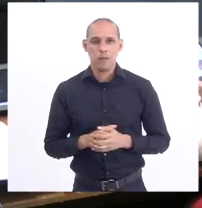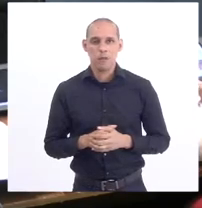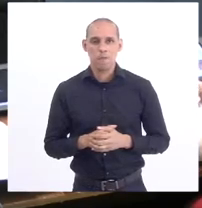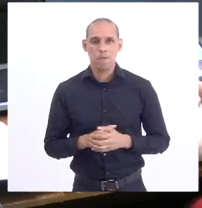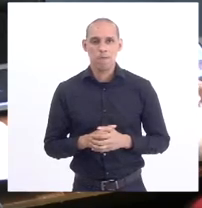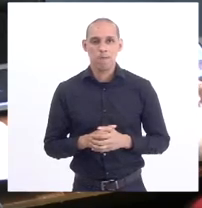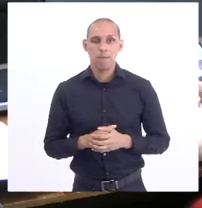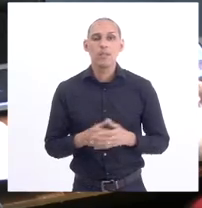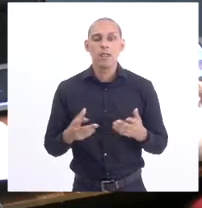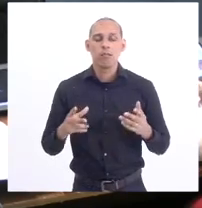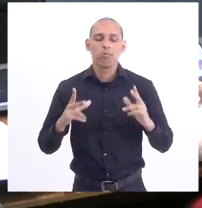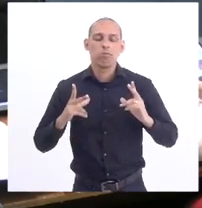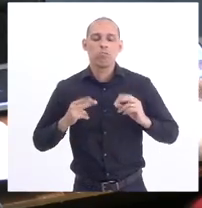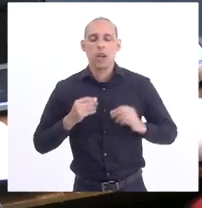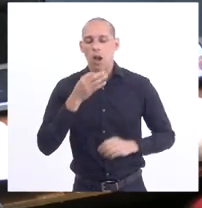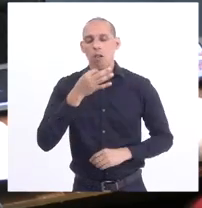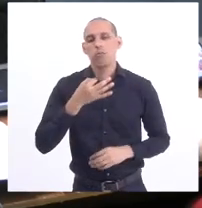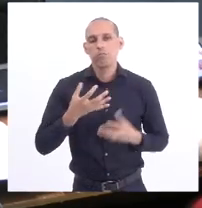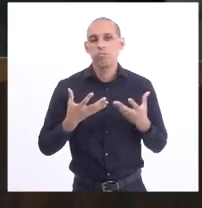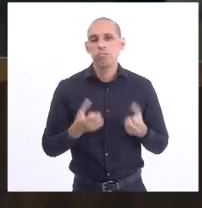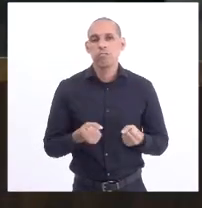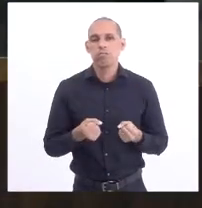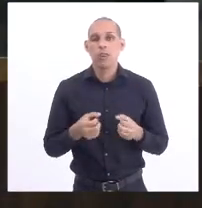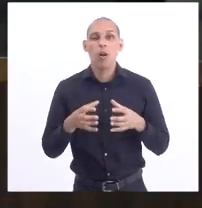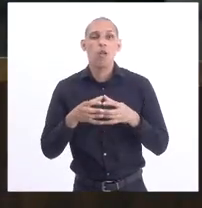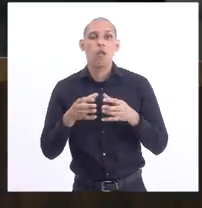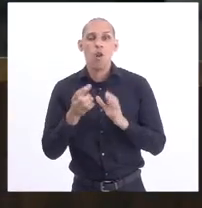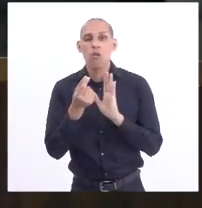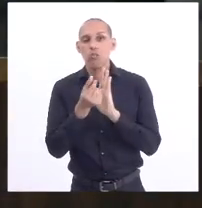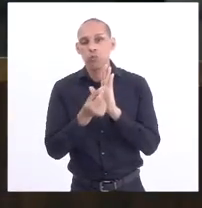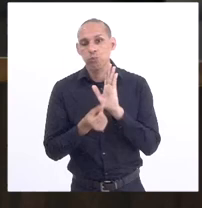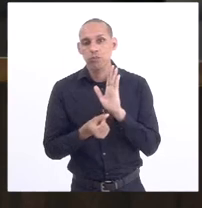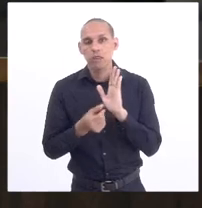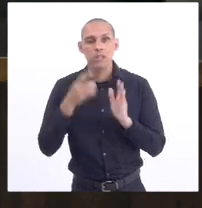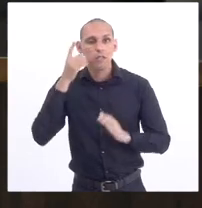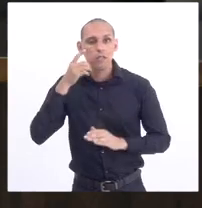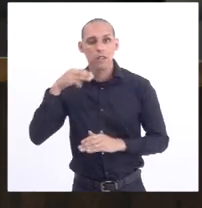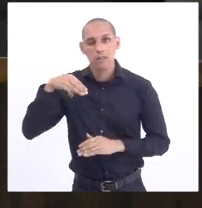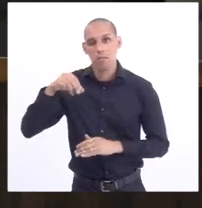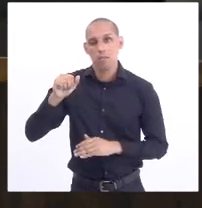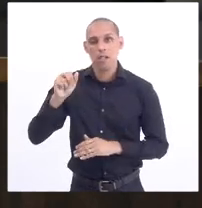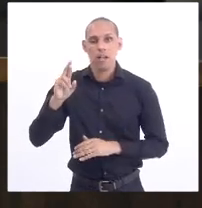No mérito, parecer favorável. Pela Comissão de Orçamento, deputado Márcio Canella.